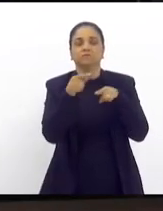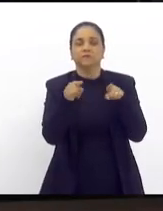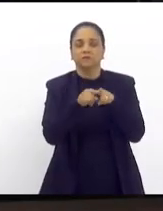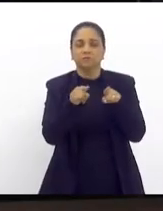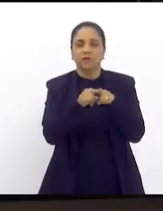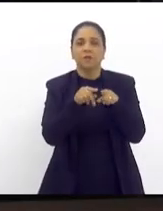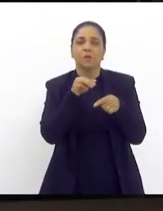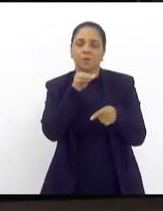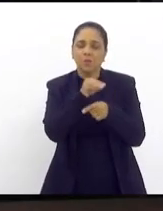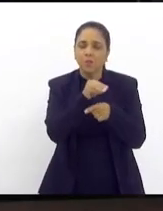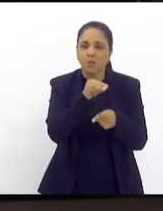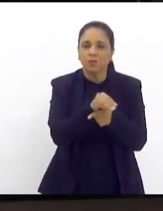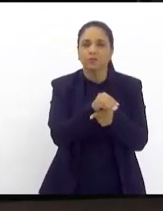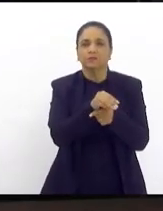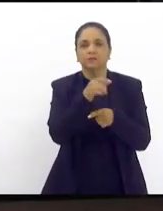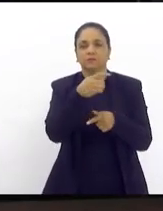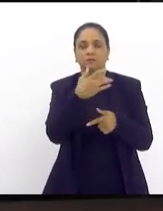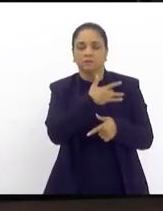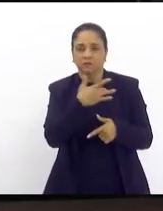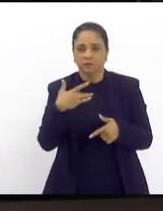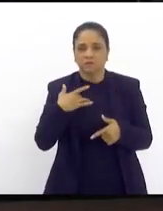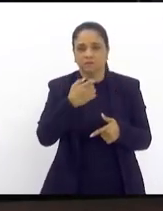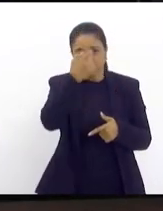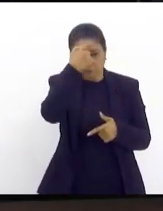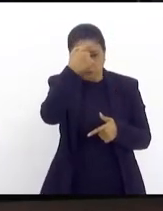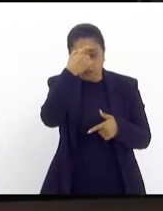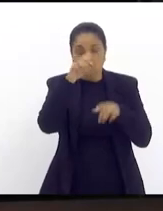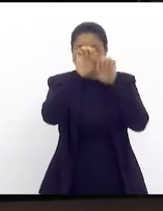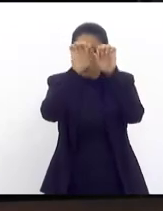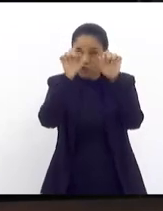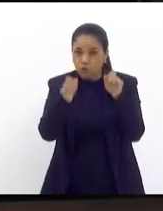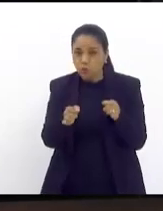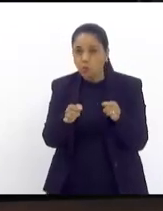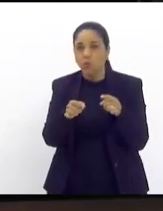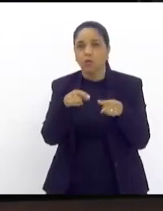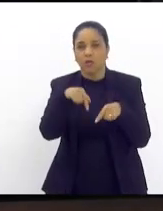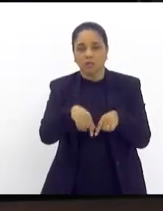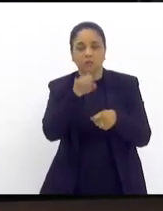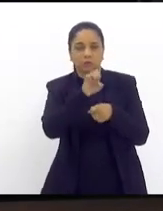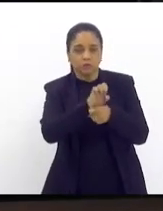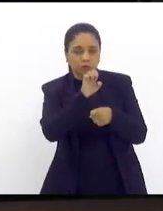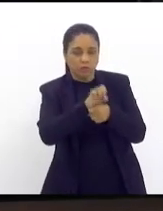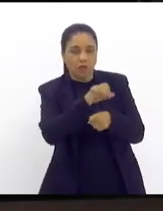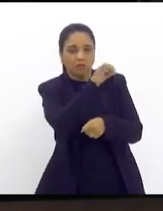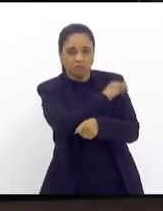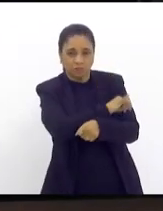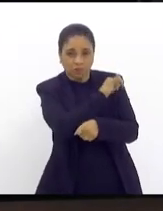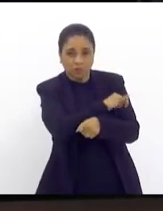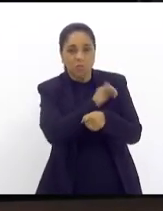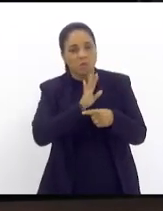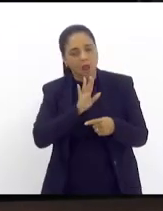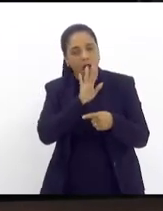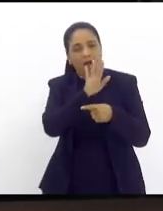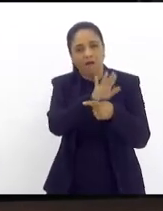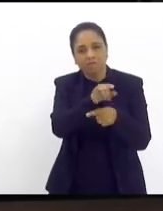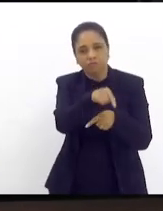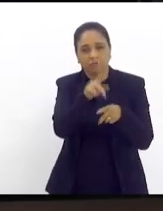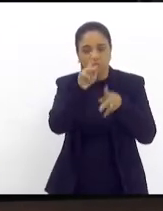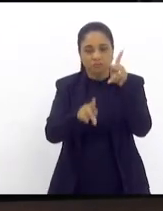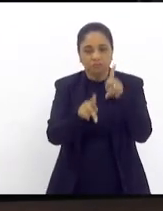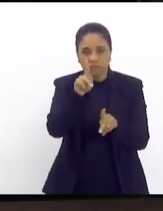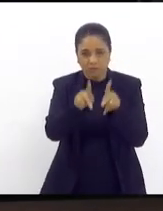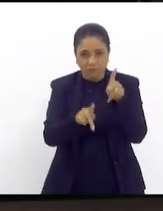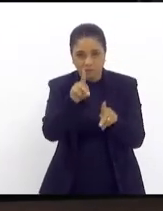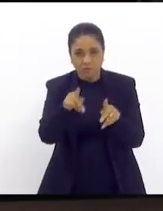garantindo estruturas no estado com os caps com raps para que possa atender a população